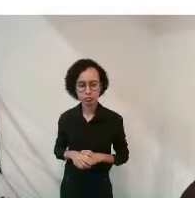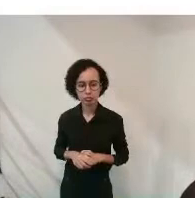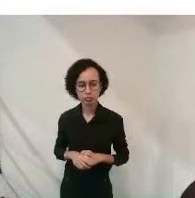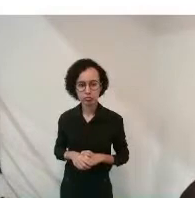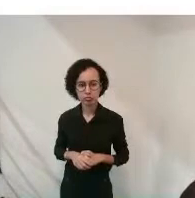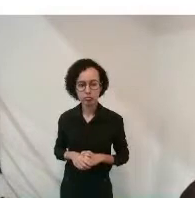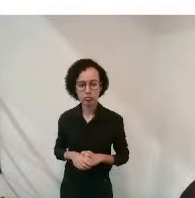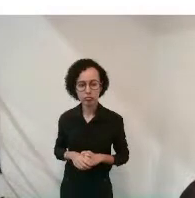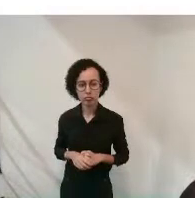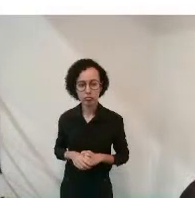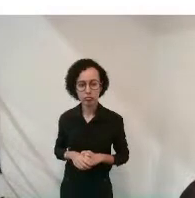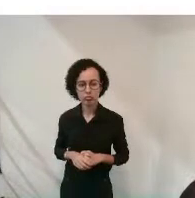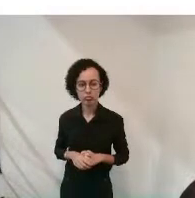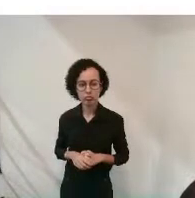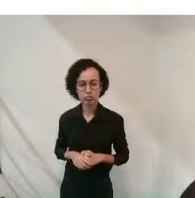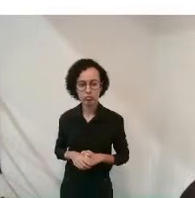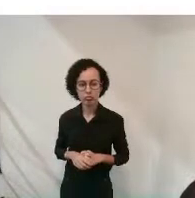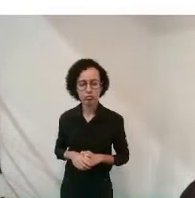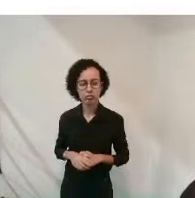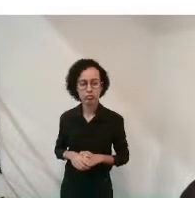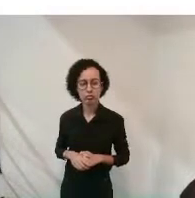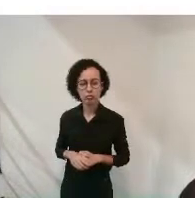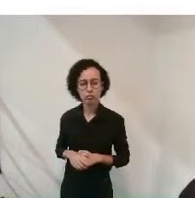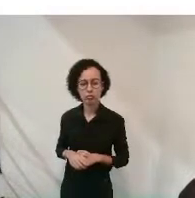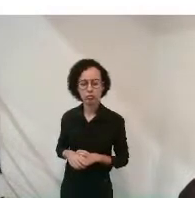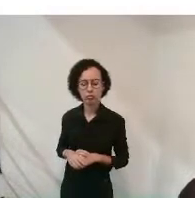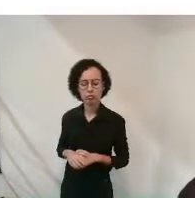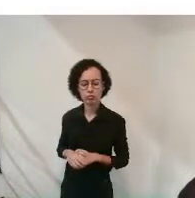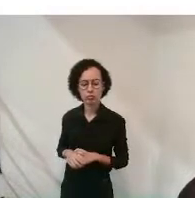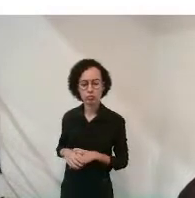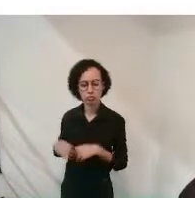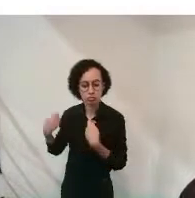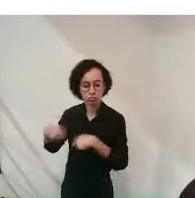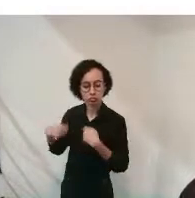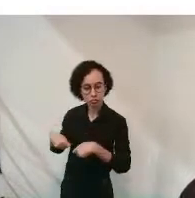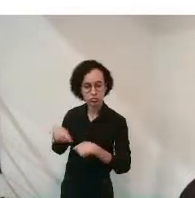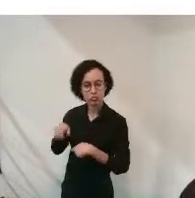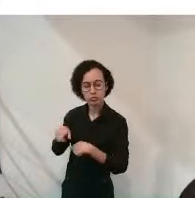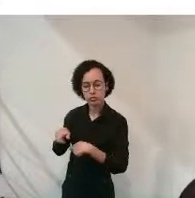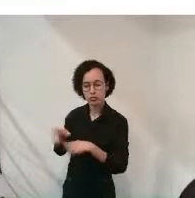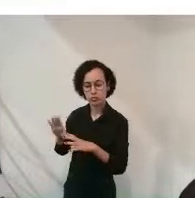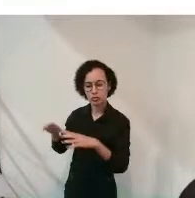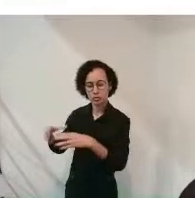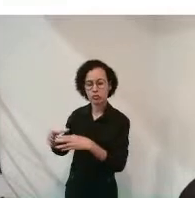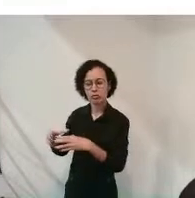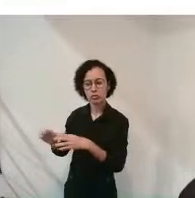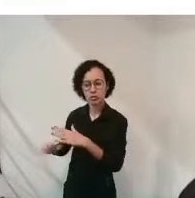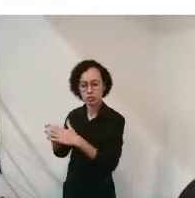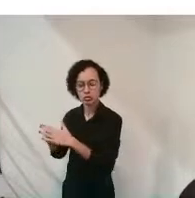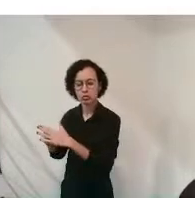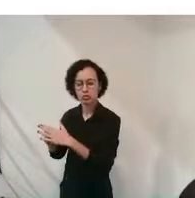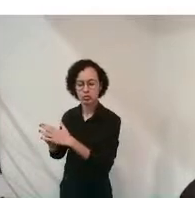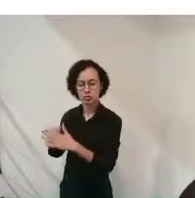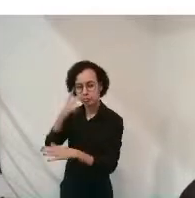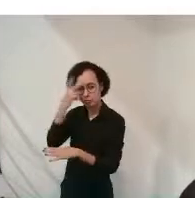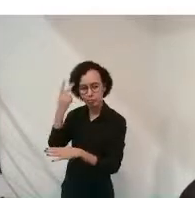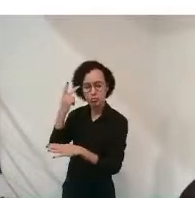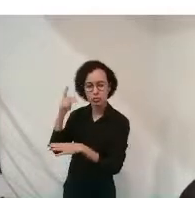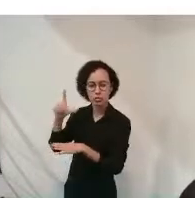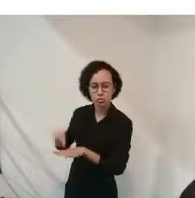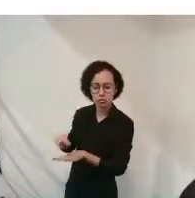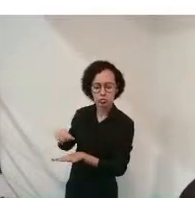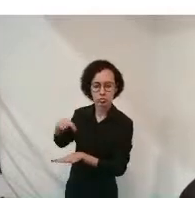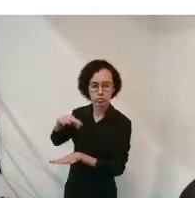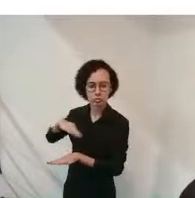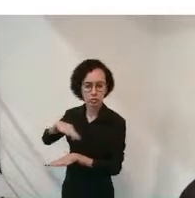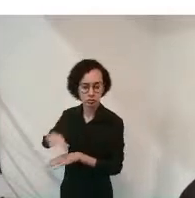a necessidade de as cooperativas serem formadas pessoas de baixa renda, que a lei de